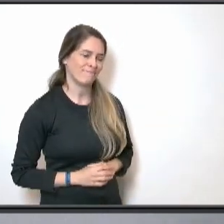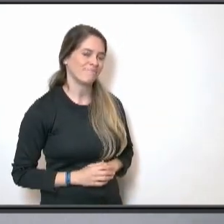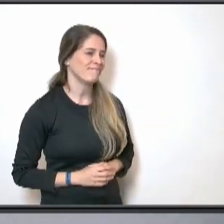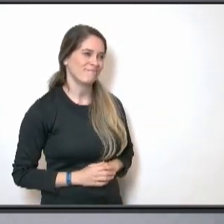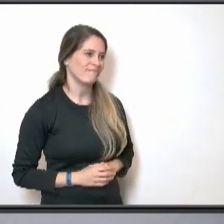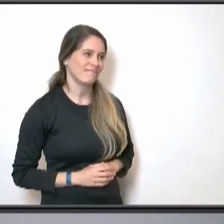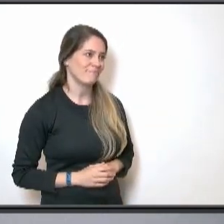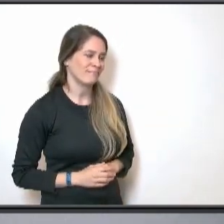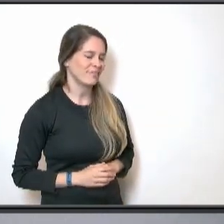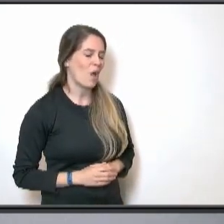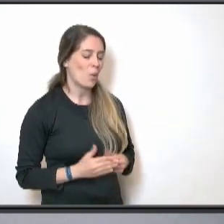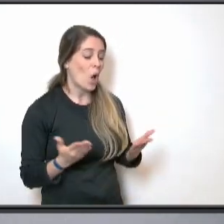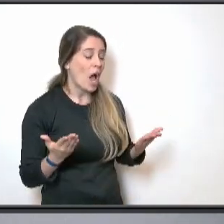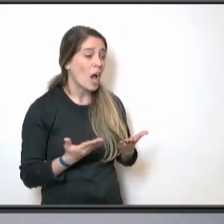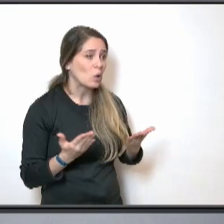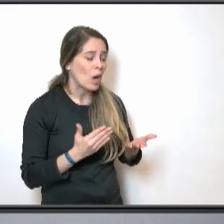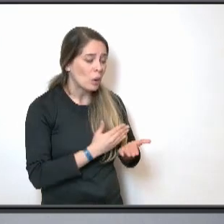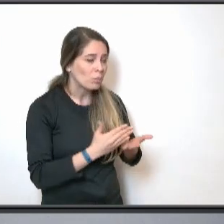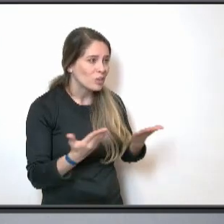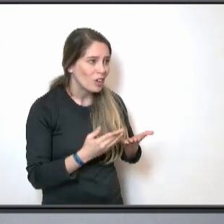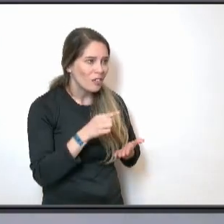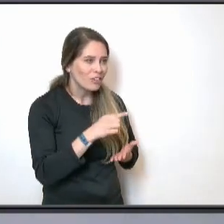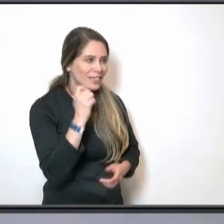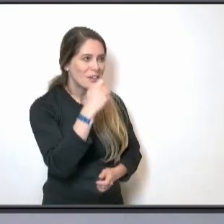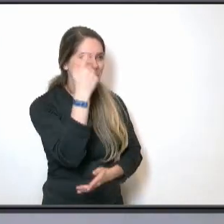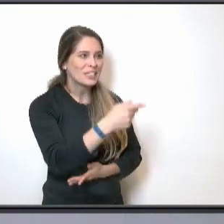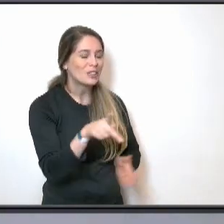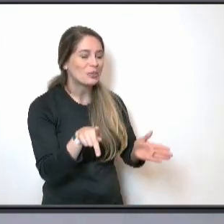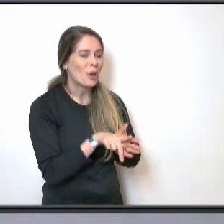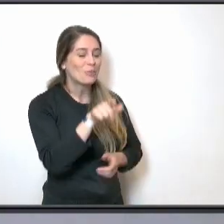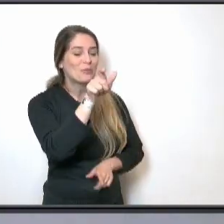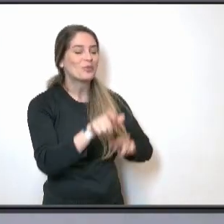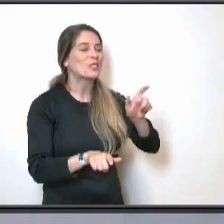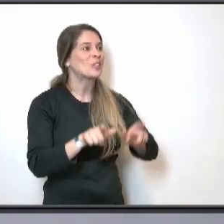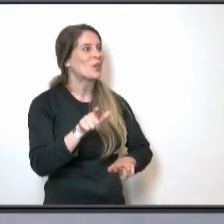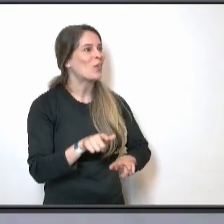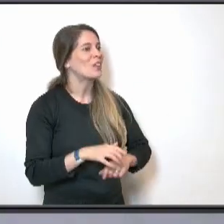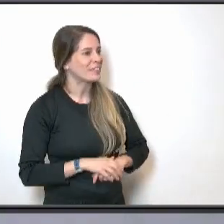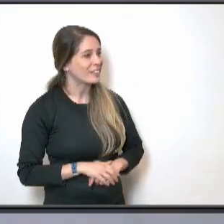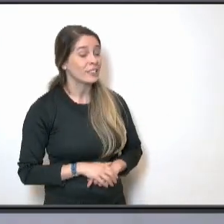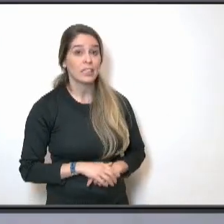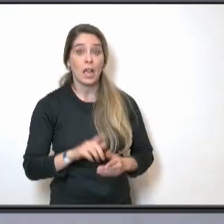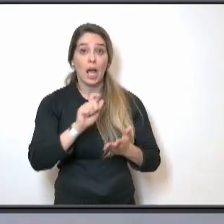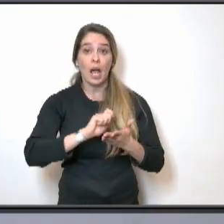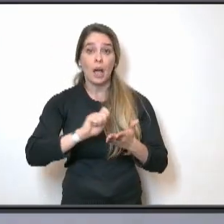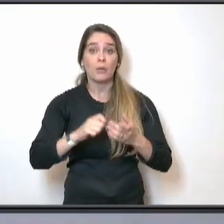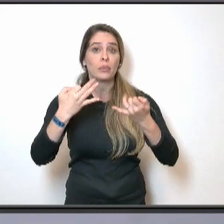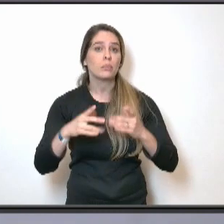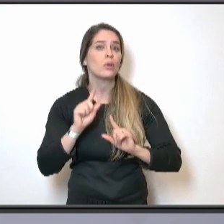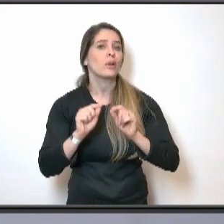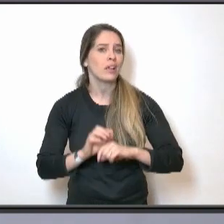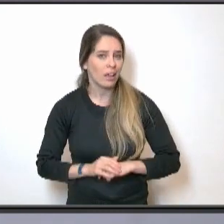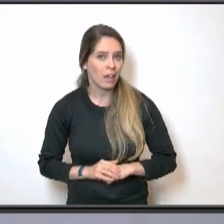a partir de agora, você vai ser um pescador de homens. E o que diz a Escritura? Que deixando